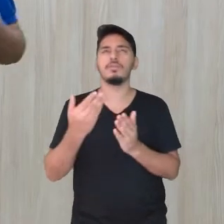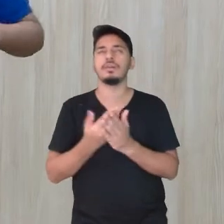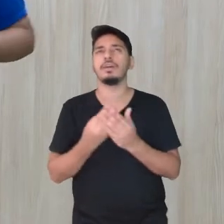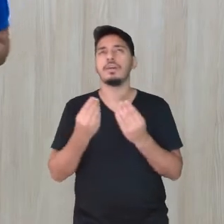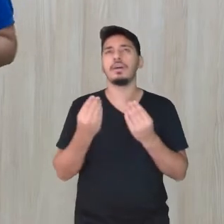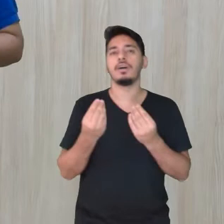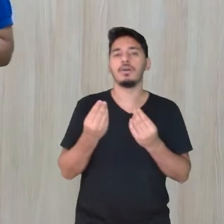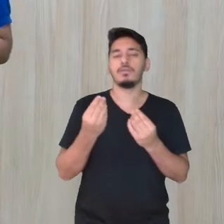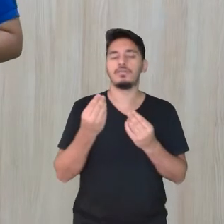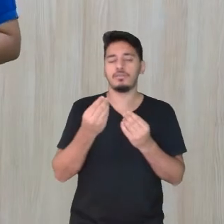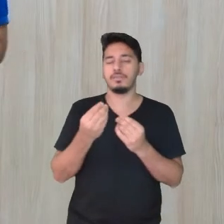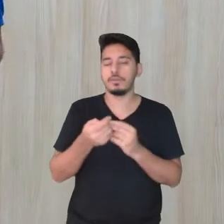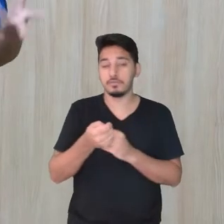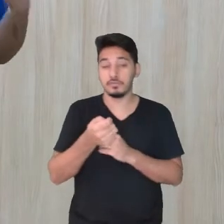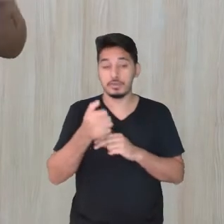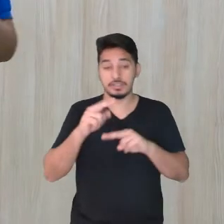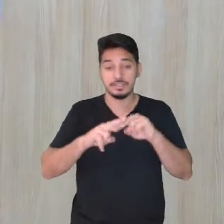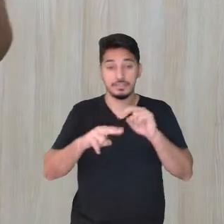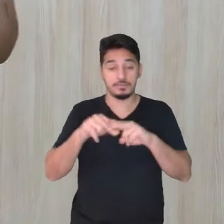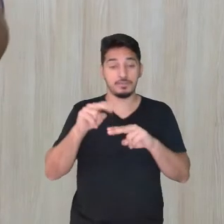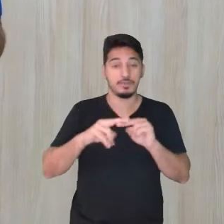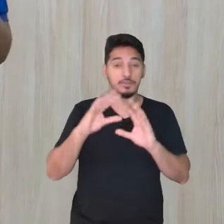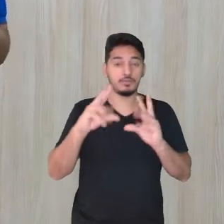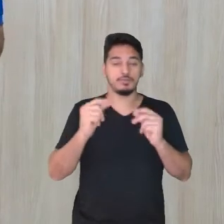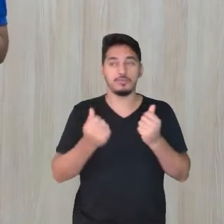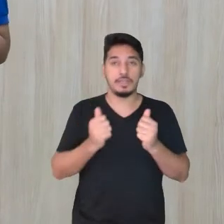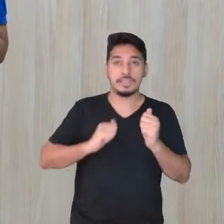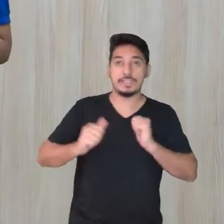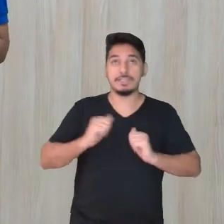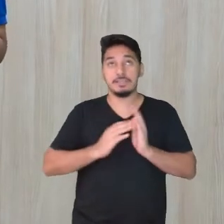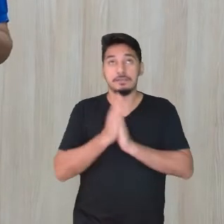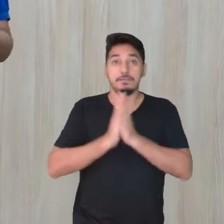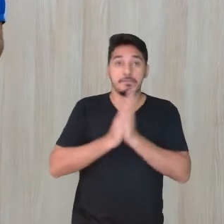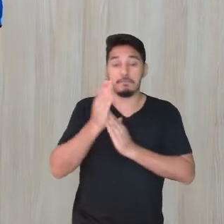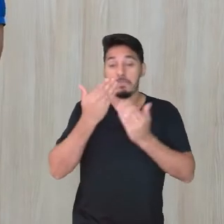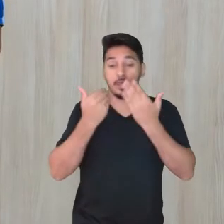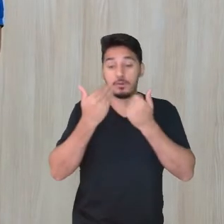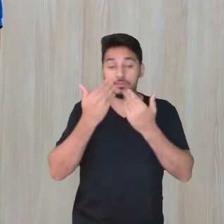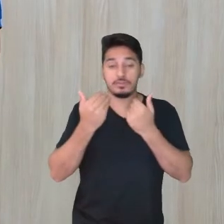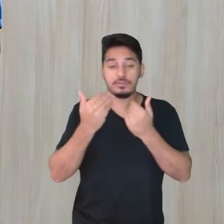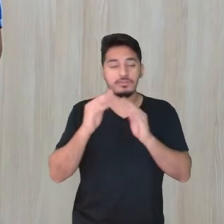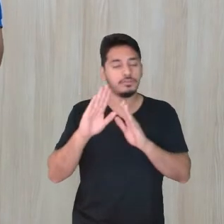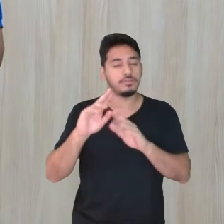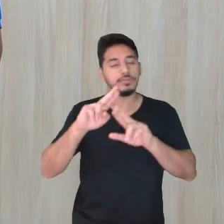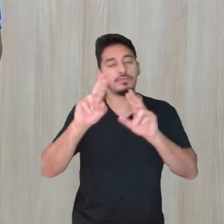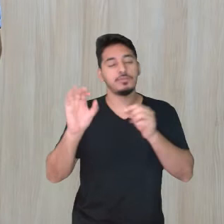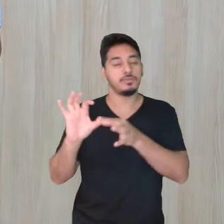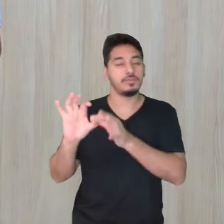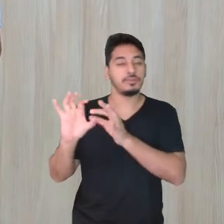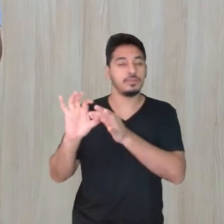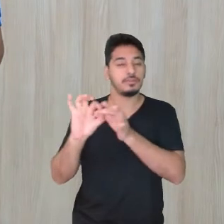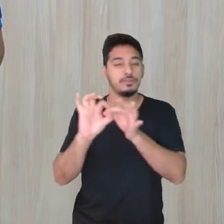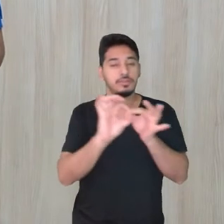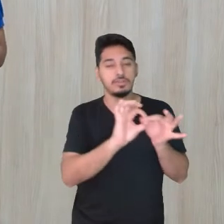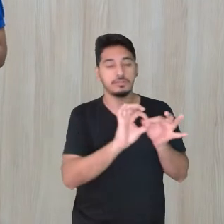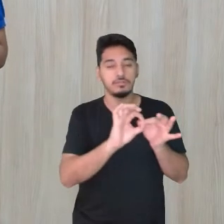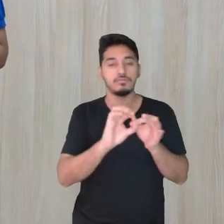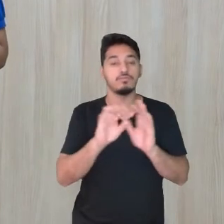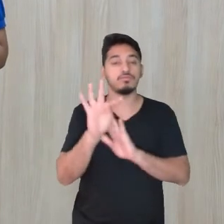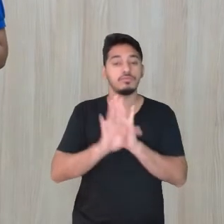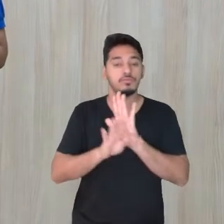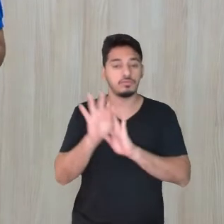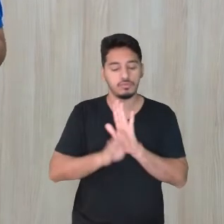aí pré-São João, uma aula que tá todo mundo animado aí pensando na canjica, é uma aula sobre coesão textual. Já ouviu falar sobre